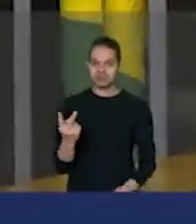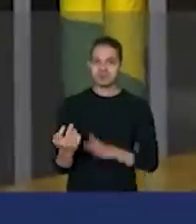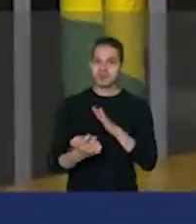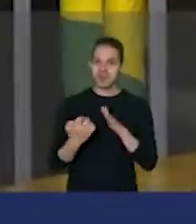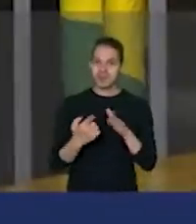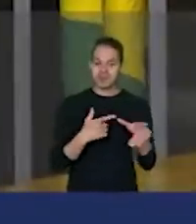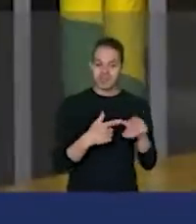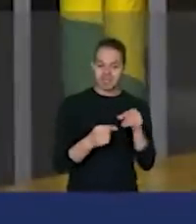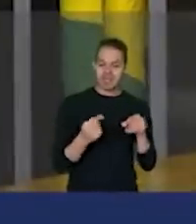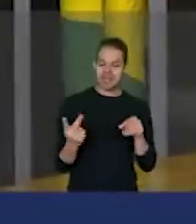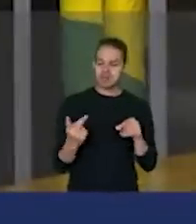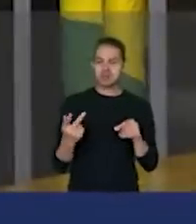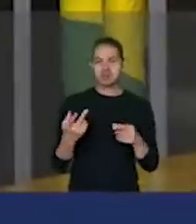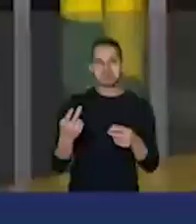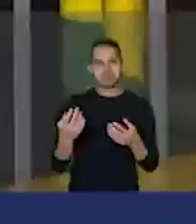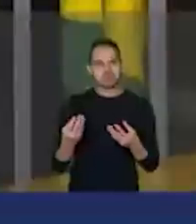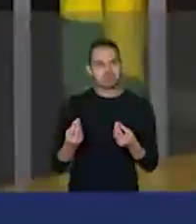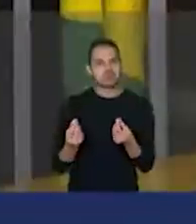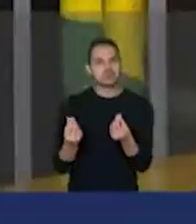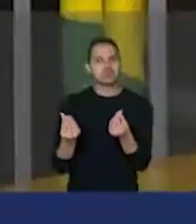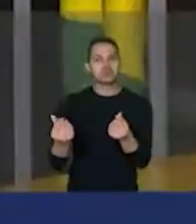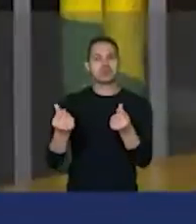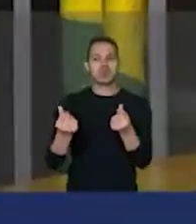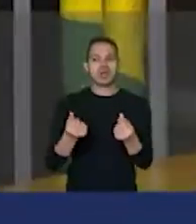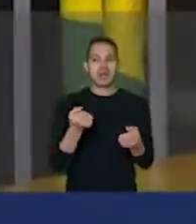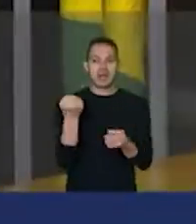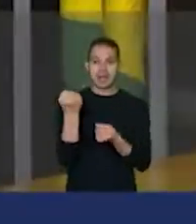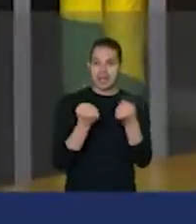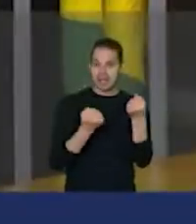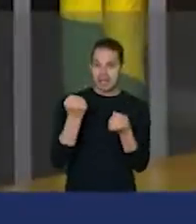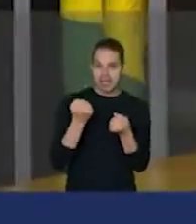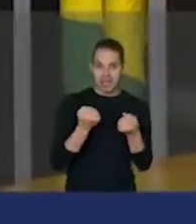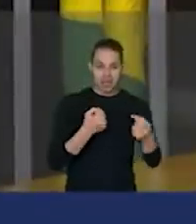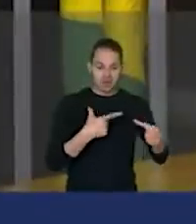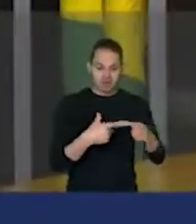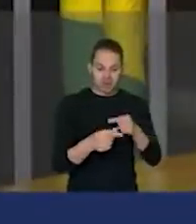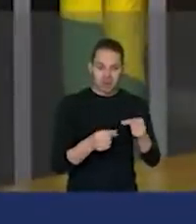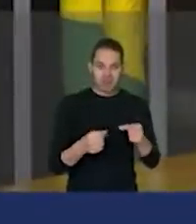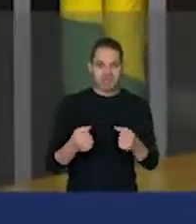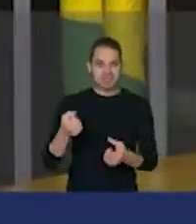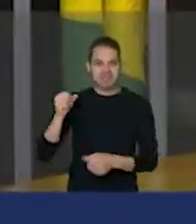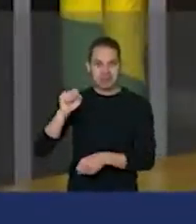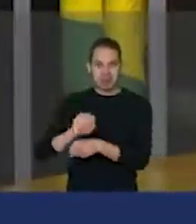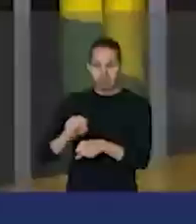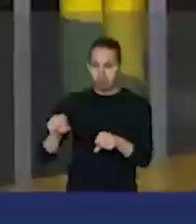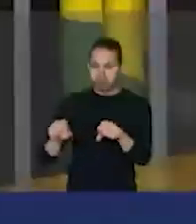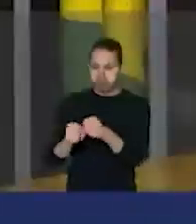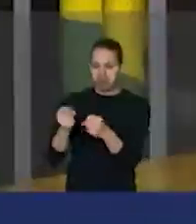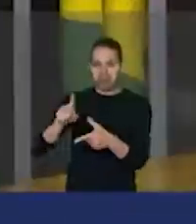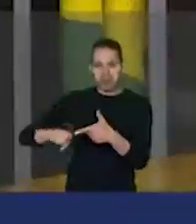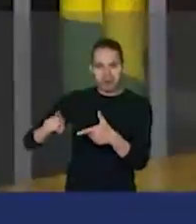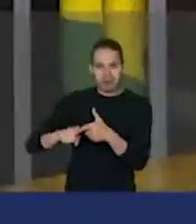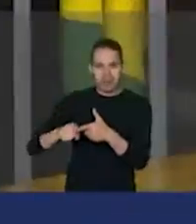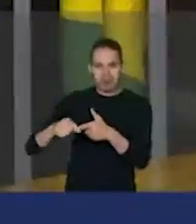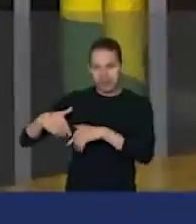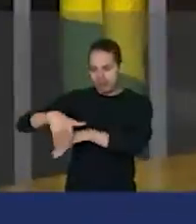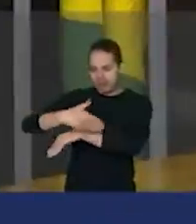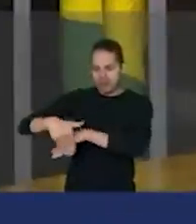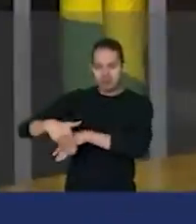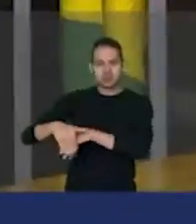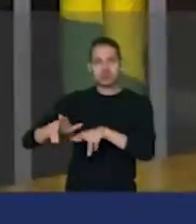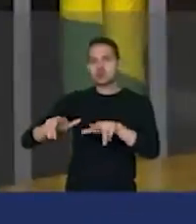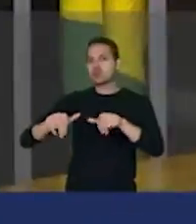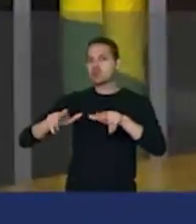qualidade é a gente brinca que nunca viu nenhum carro japonês quebrado na estrada com o pisca alerta ligado né sou